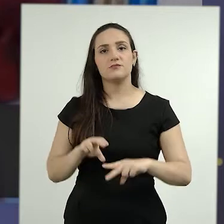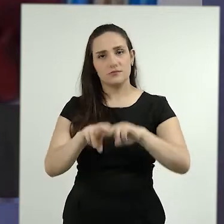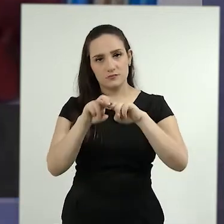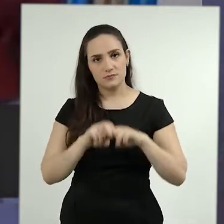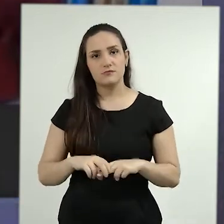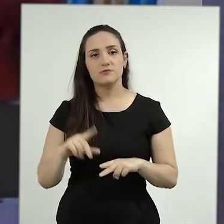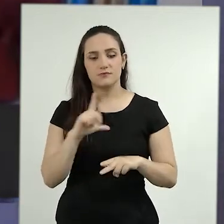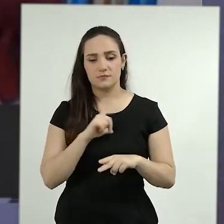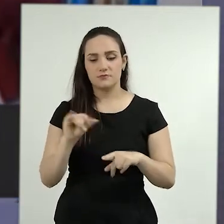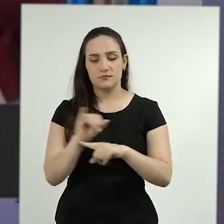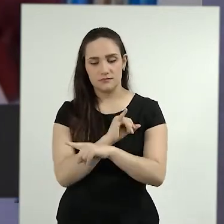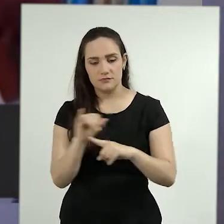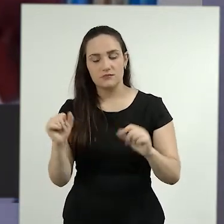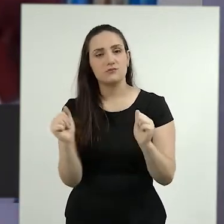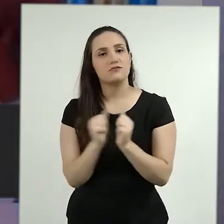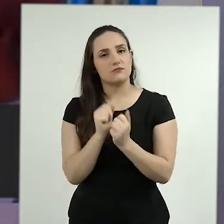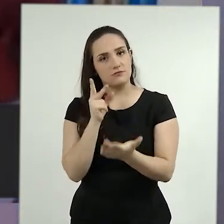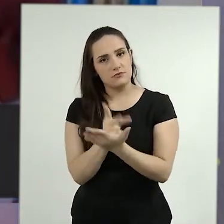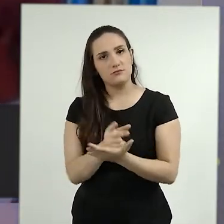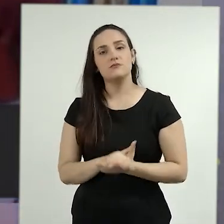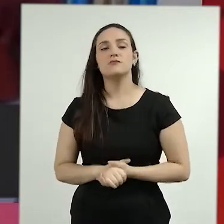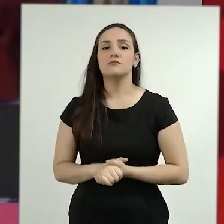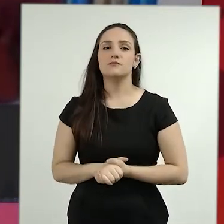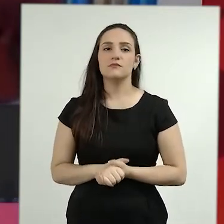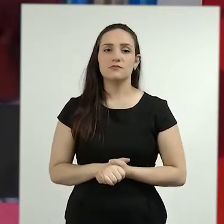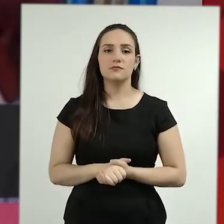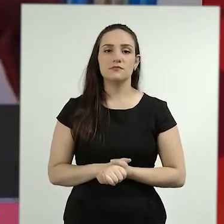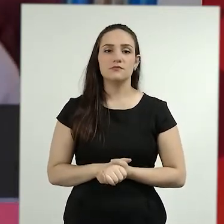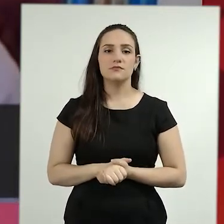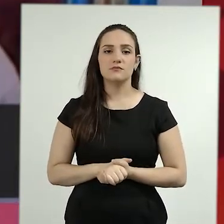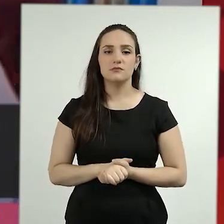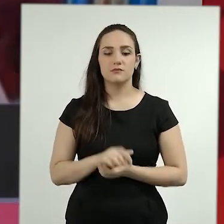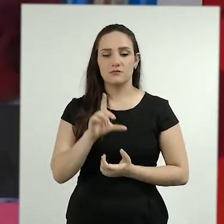eles desenvolvem as ações em conjunto, sempre, né?